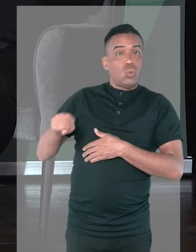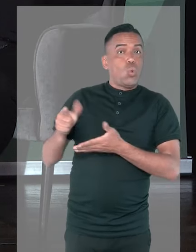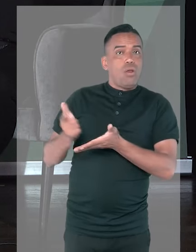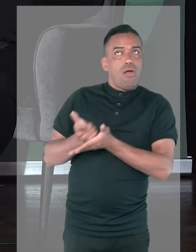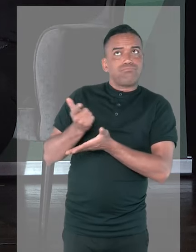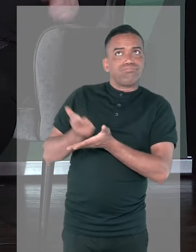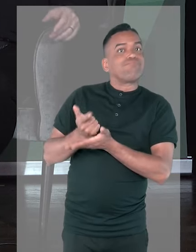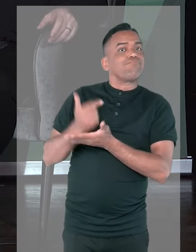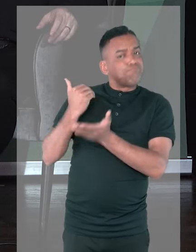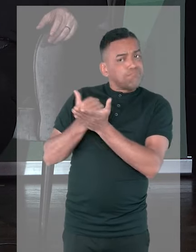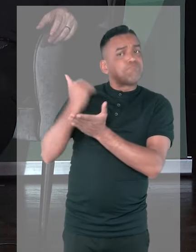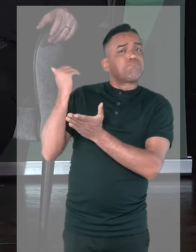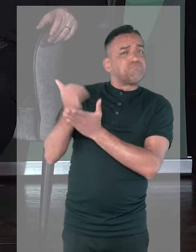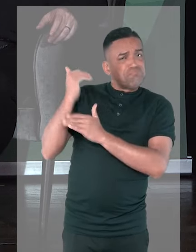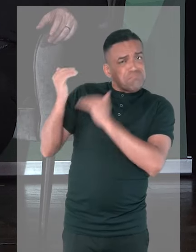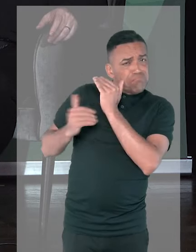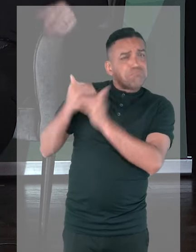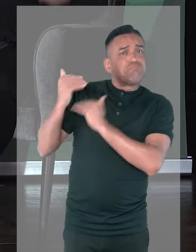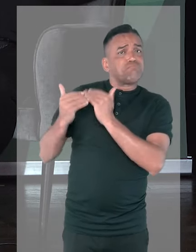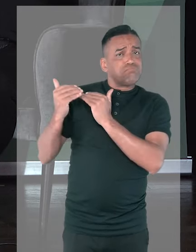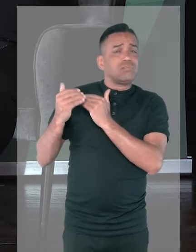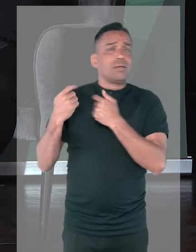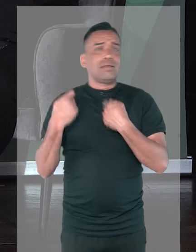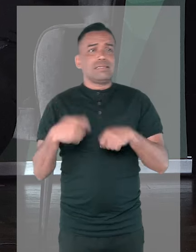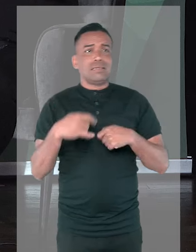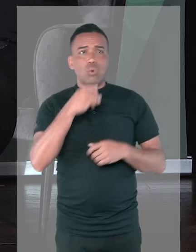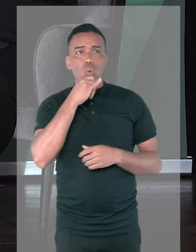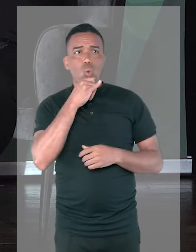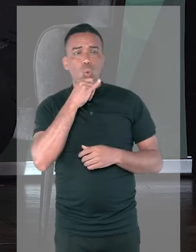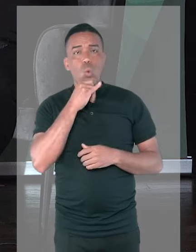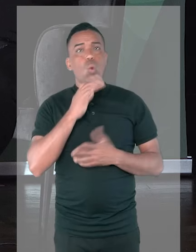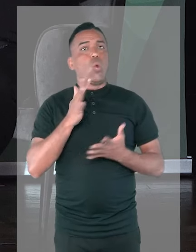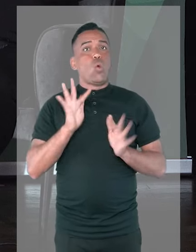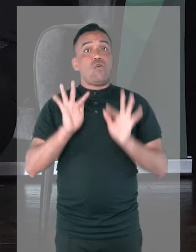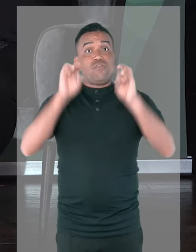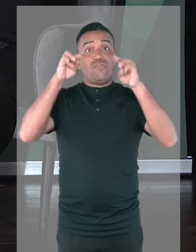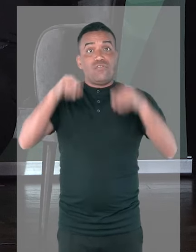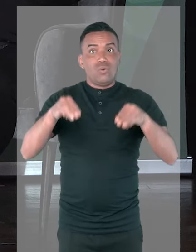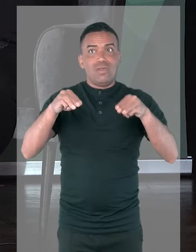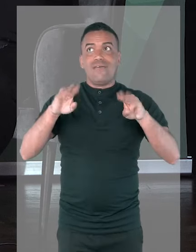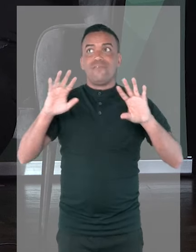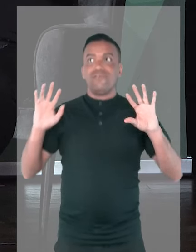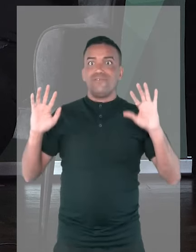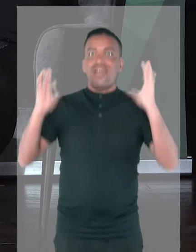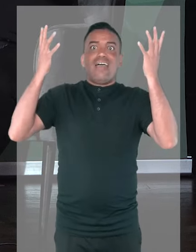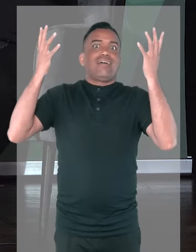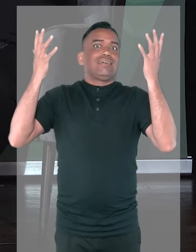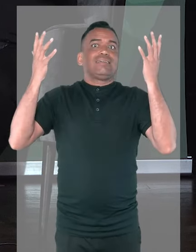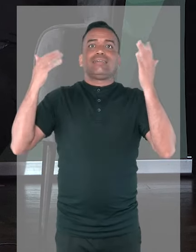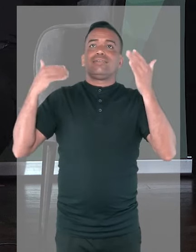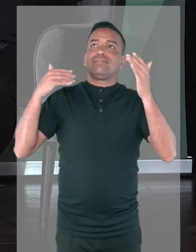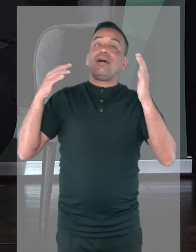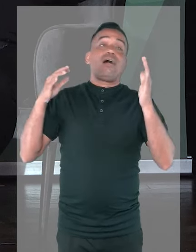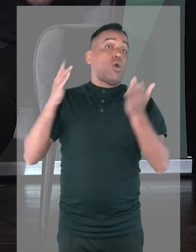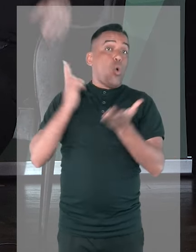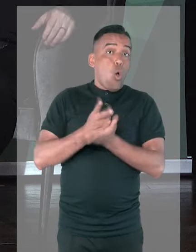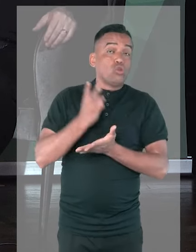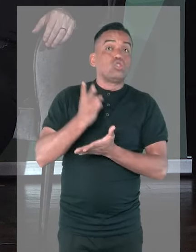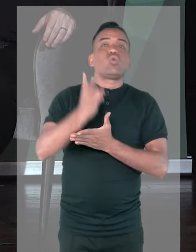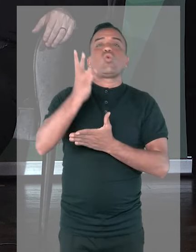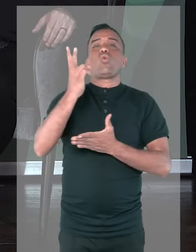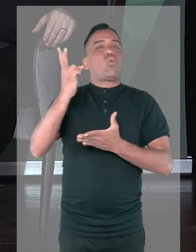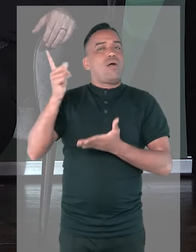ela tenha que esses estertores, que esse final de festa seja estendido, que essa festa não acabe tão